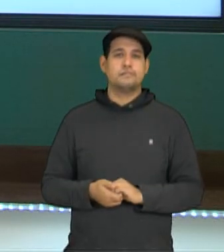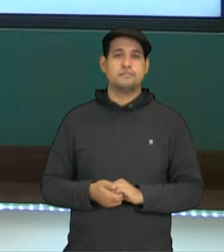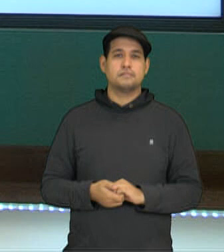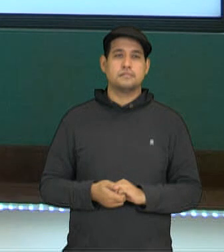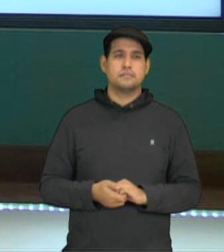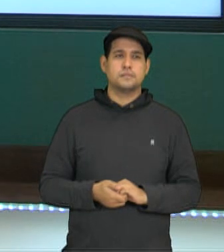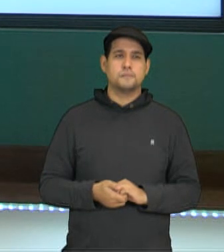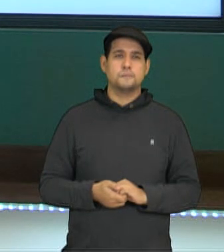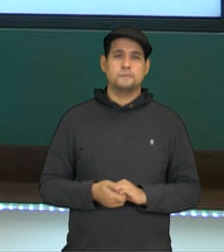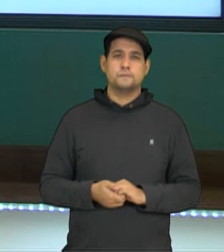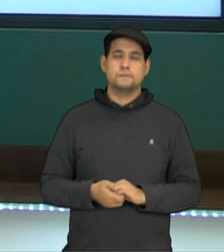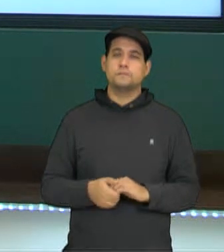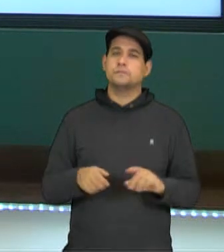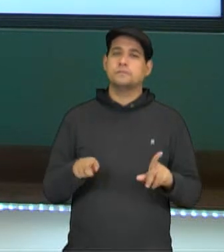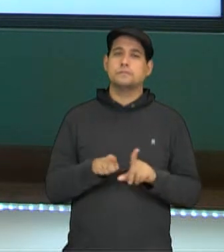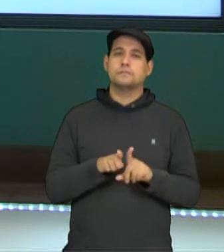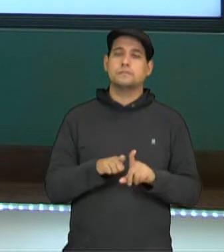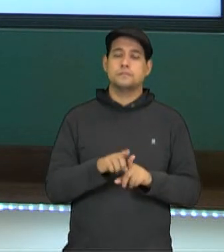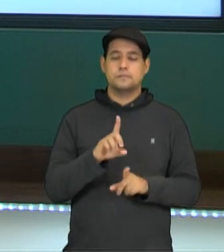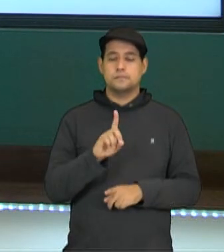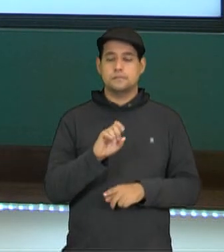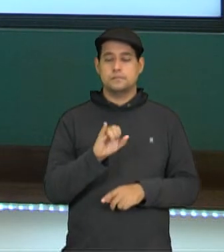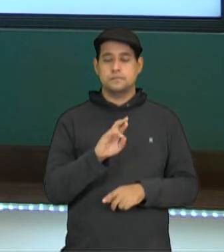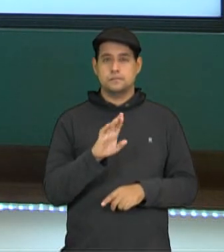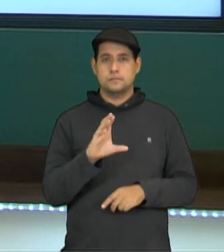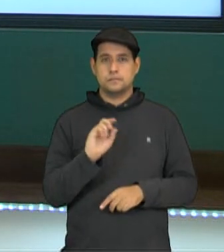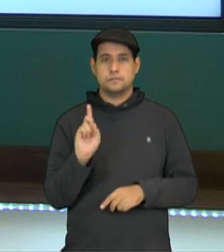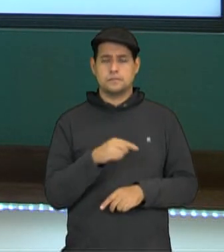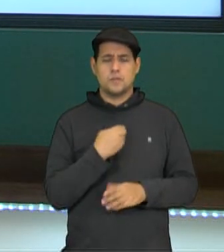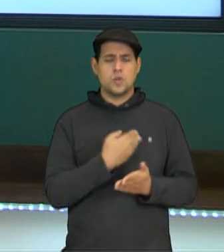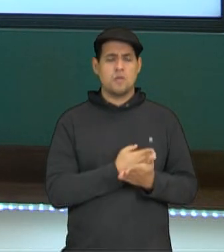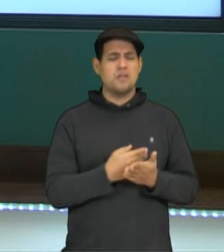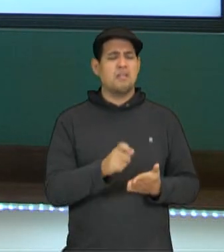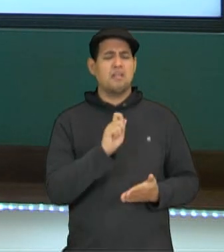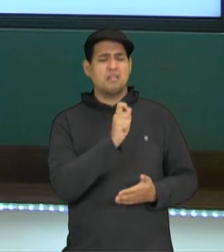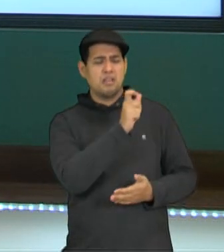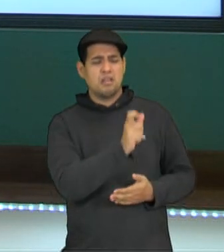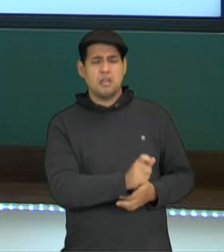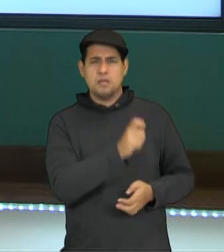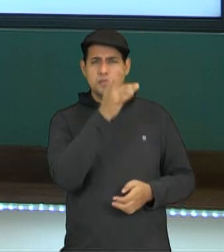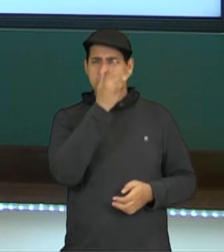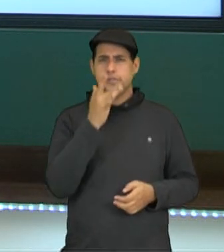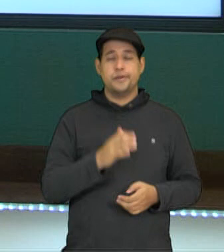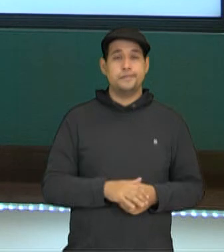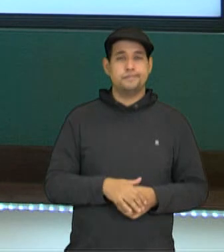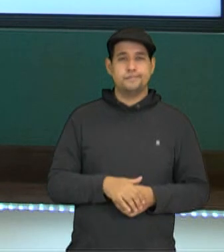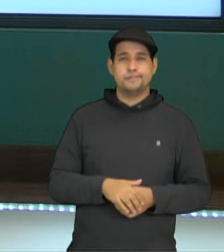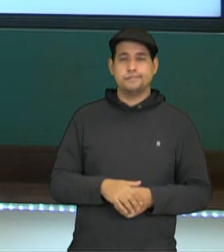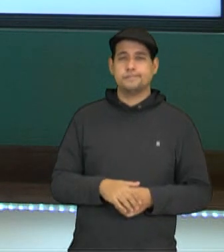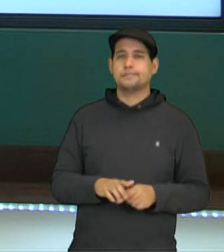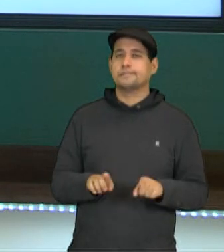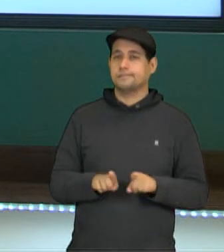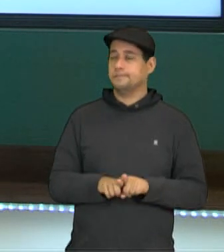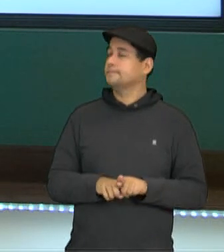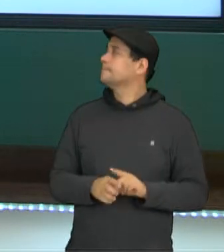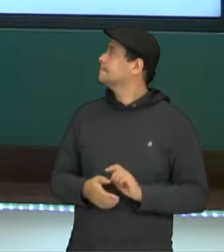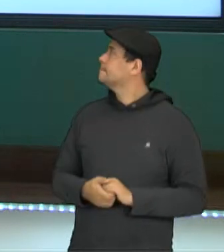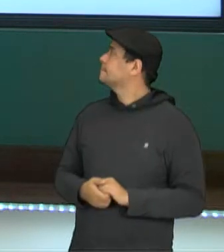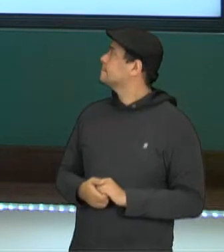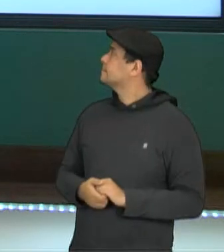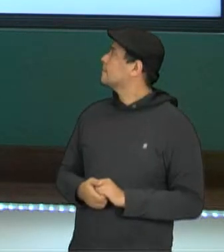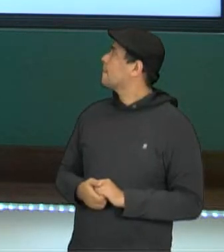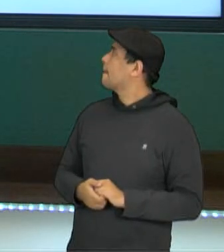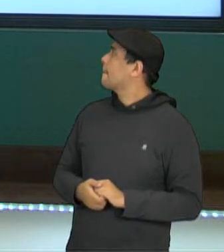E, normalmente, no discurso direto, você sempre começa com quem é a pessoa. My mother, my friends, Mike told me. Me